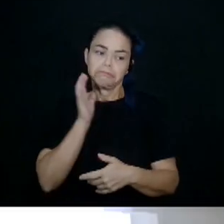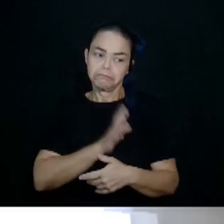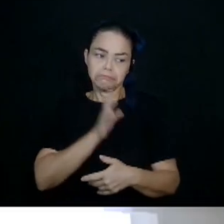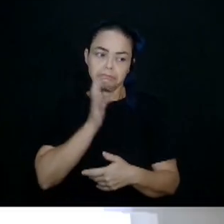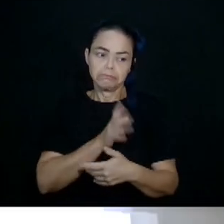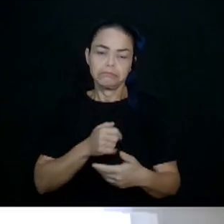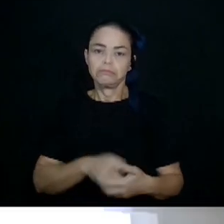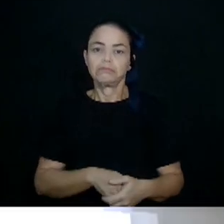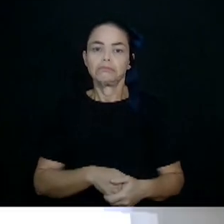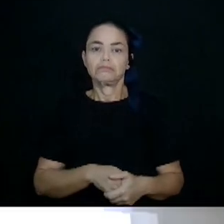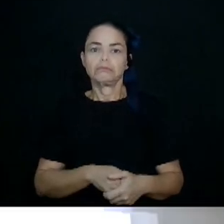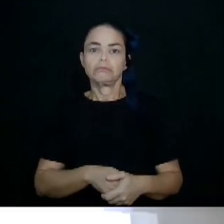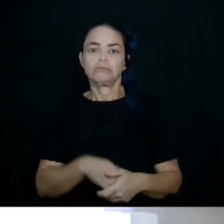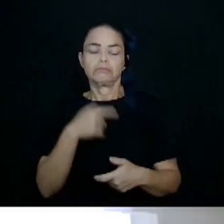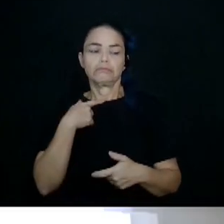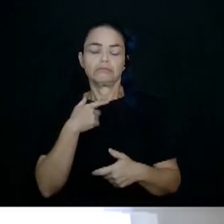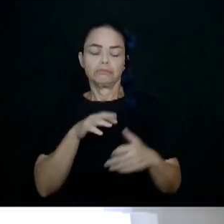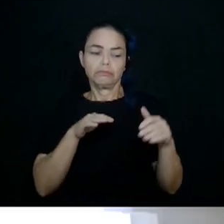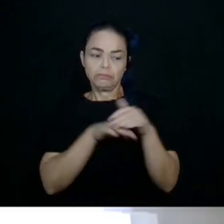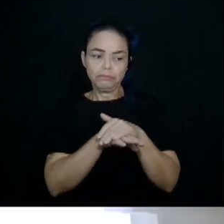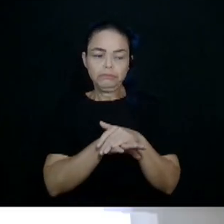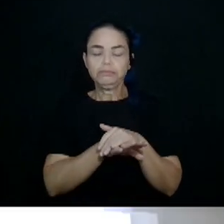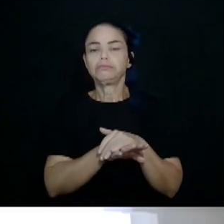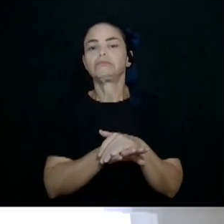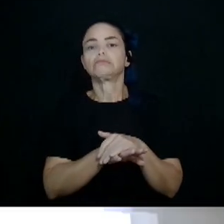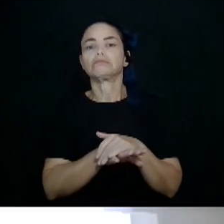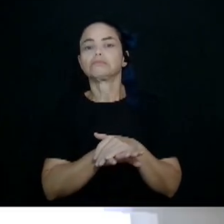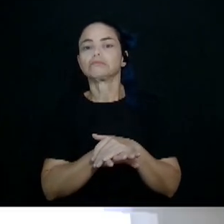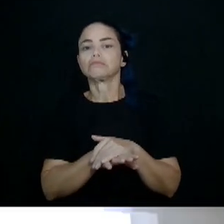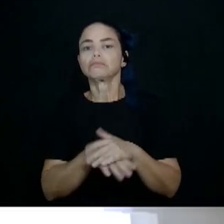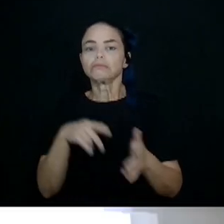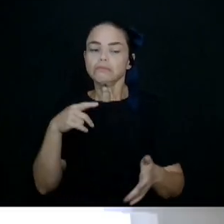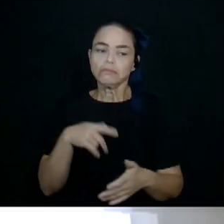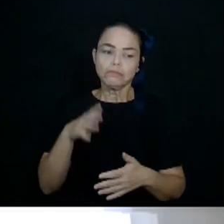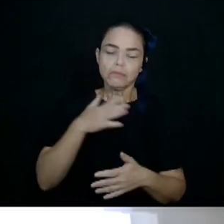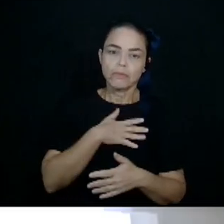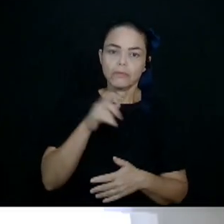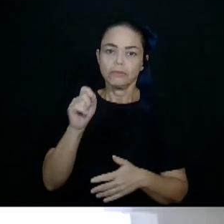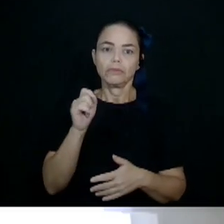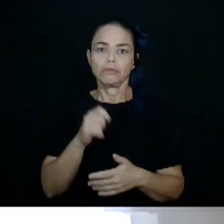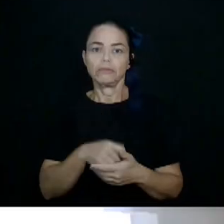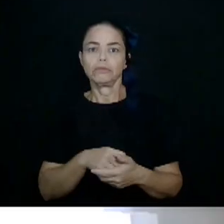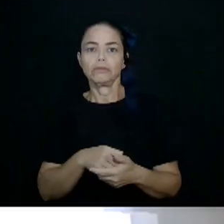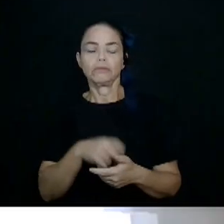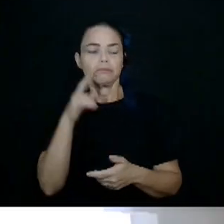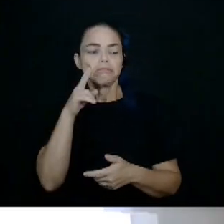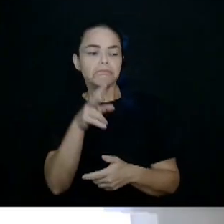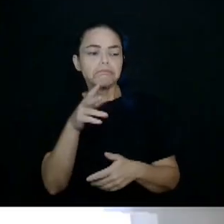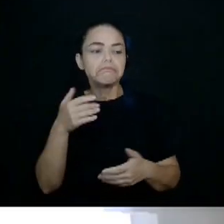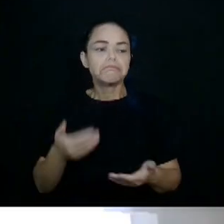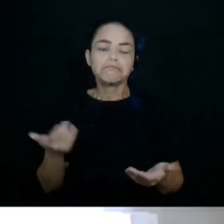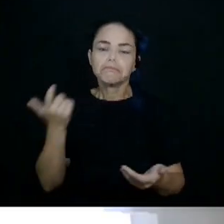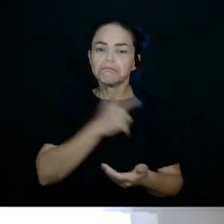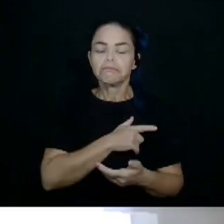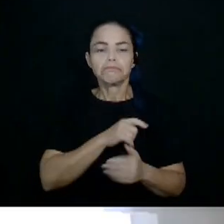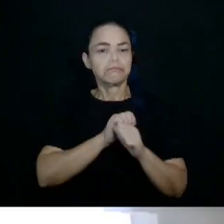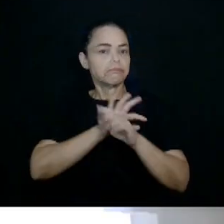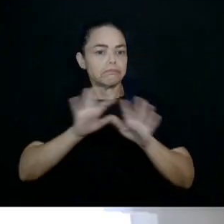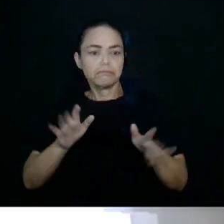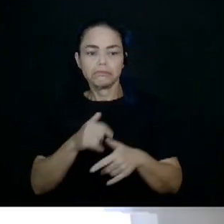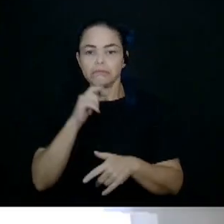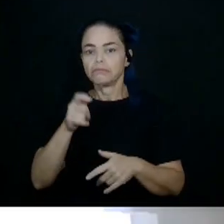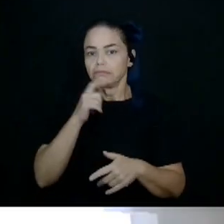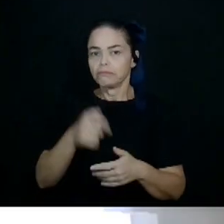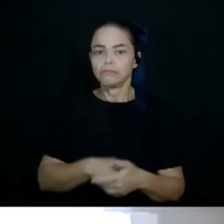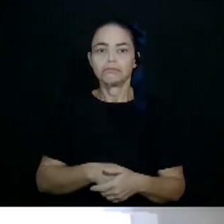Aquele objeto estar guardado faz sentido estar ali, né? E quem está vendo de fora não consegue ter essa clareza. Isso é super importante,